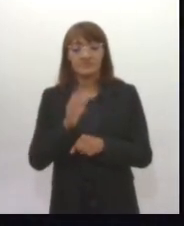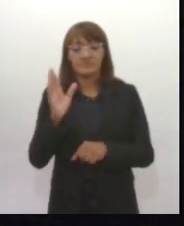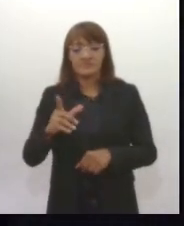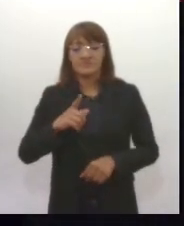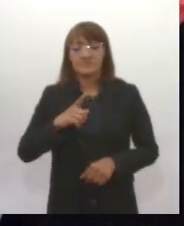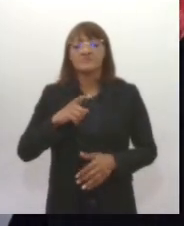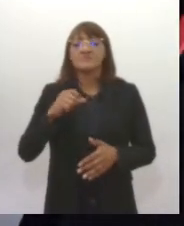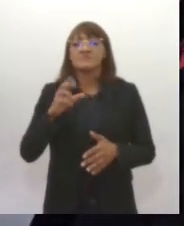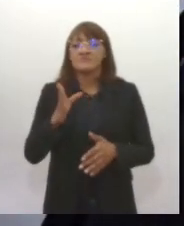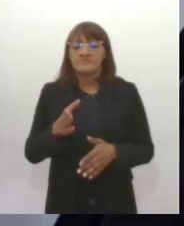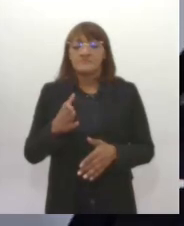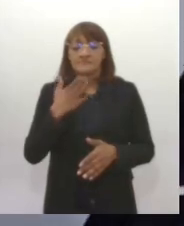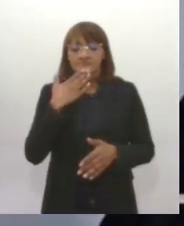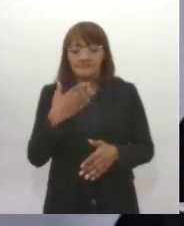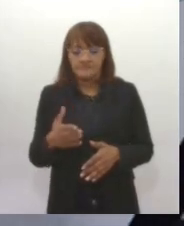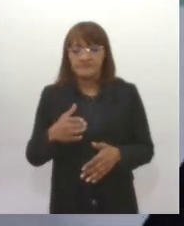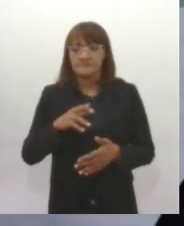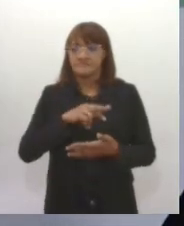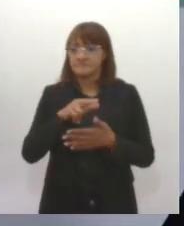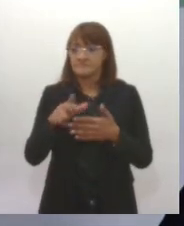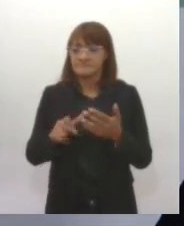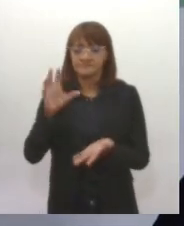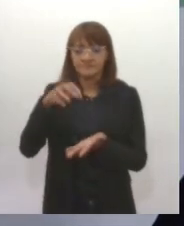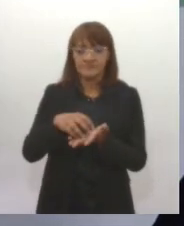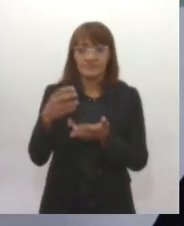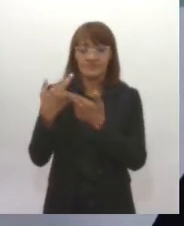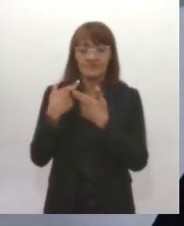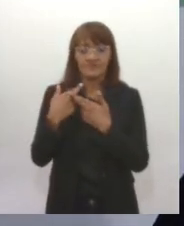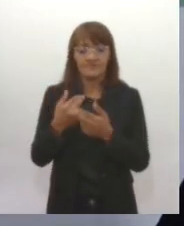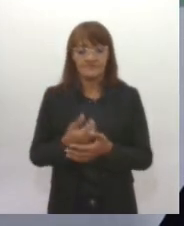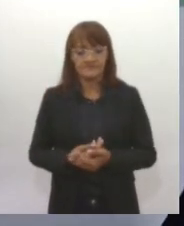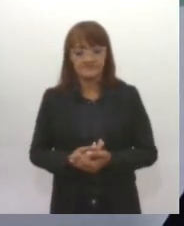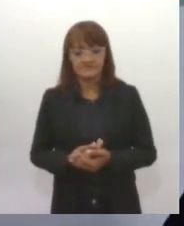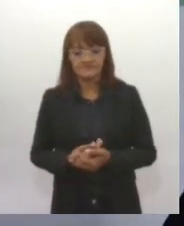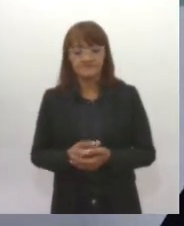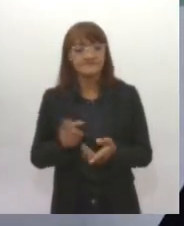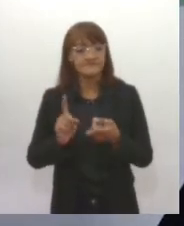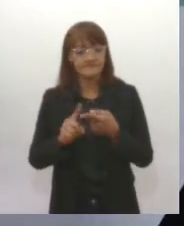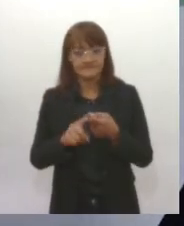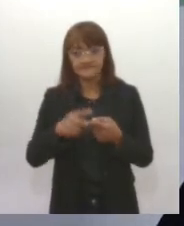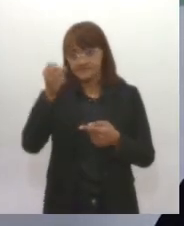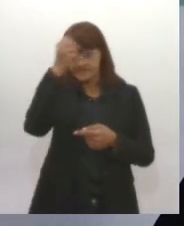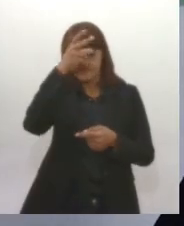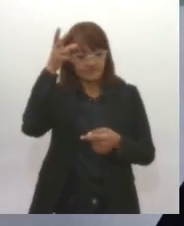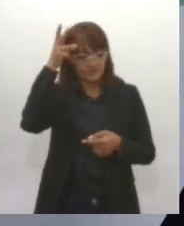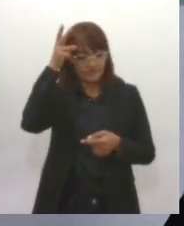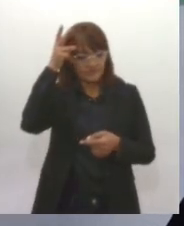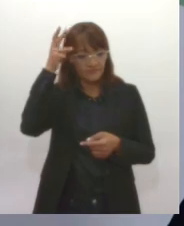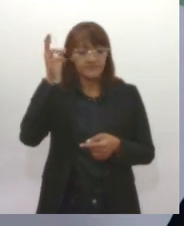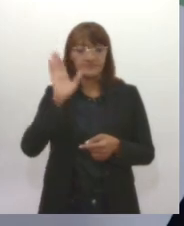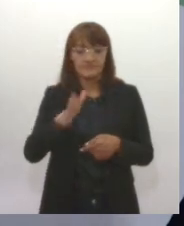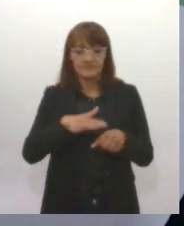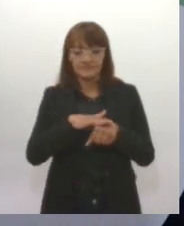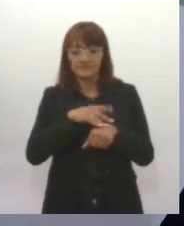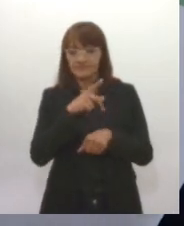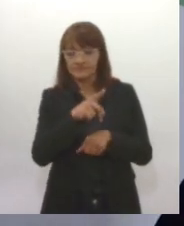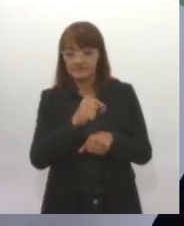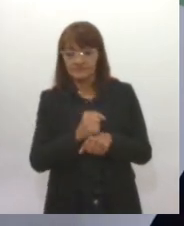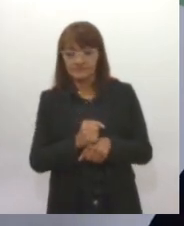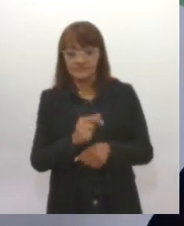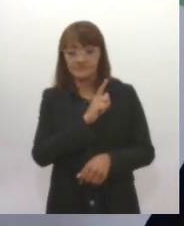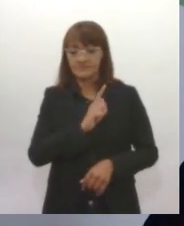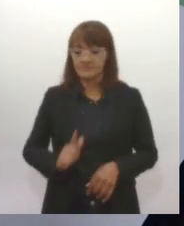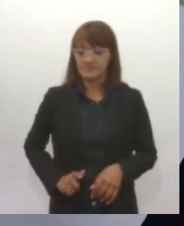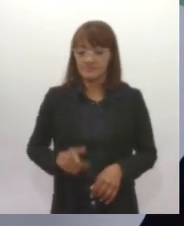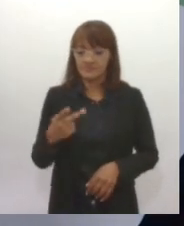órgãos responsáveis. Entramos em contato também com o prefeito da cidade de Tobias Barreto, entramos em contato com o governador do estado, né, e também com o